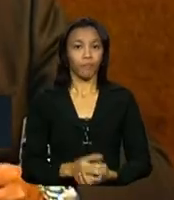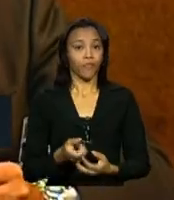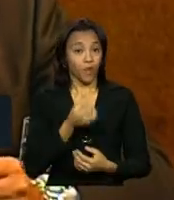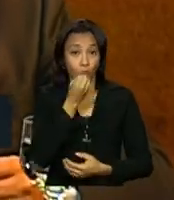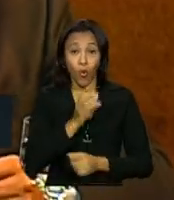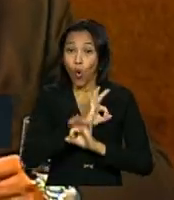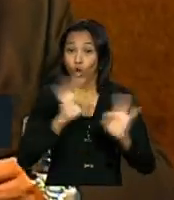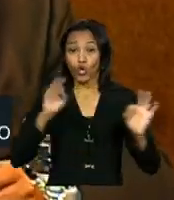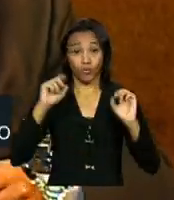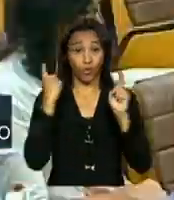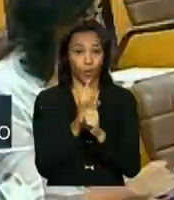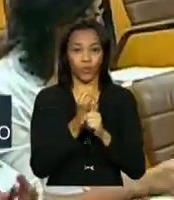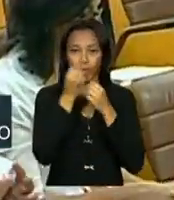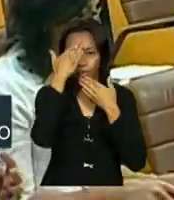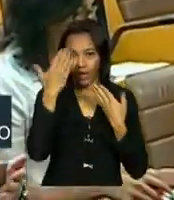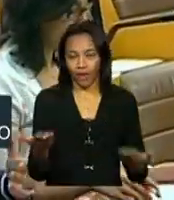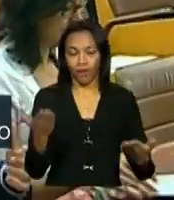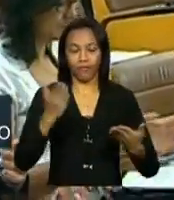evento muito